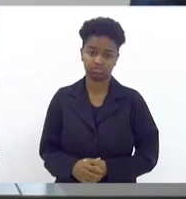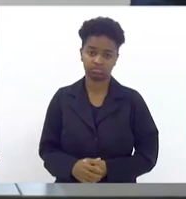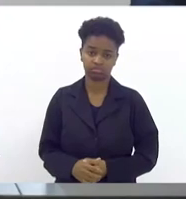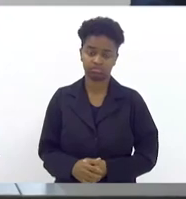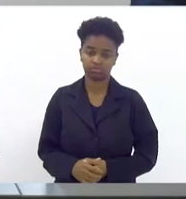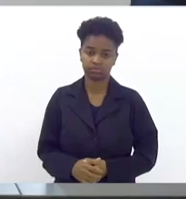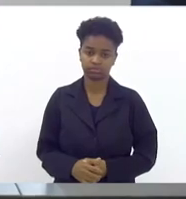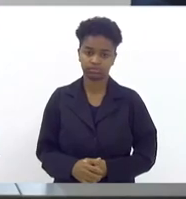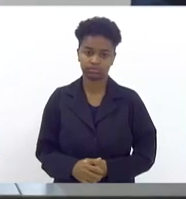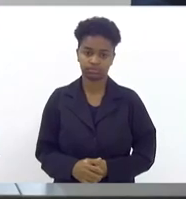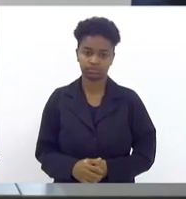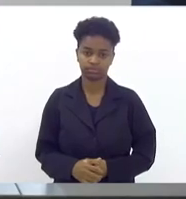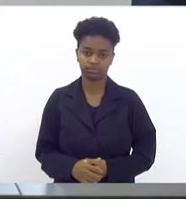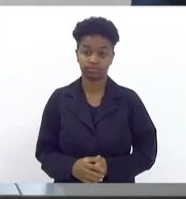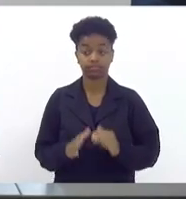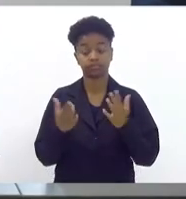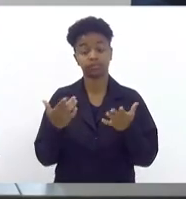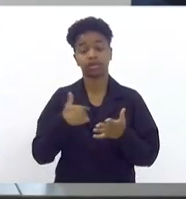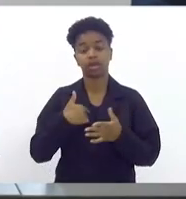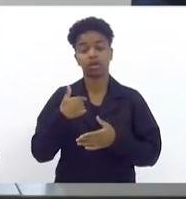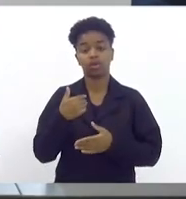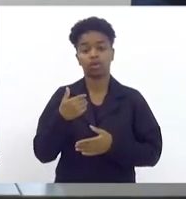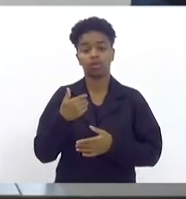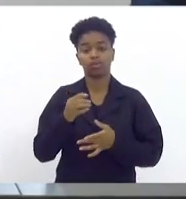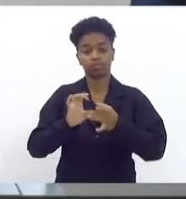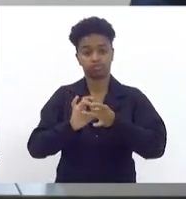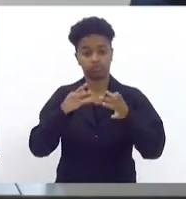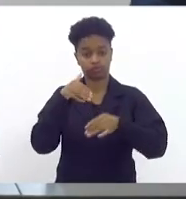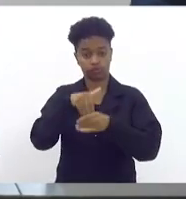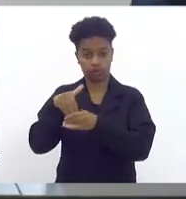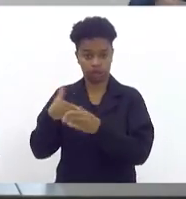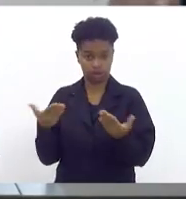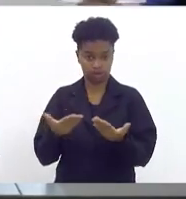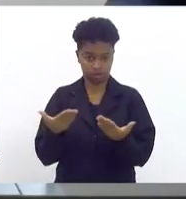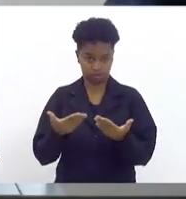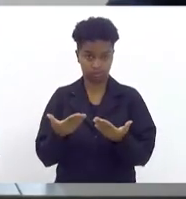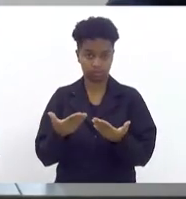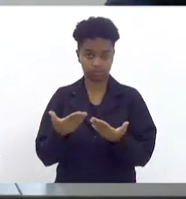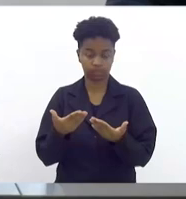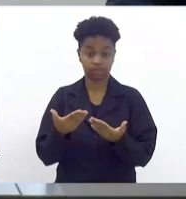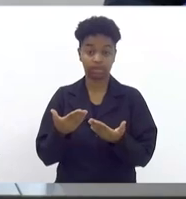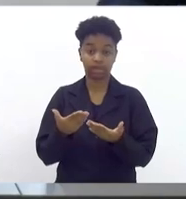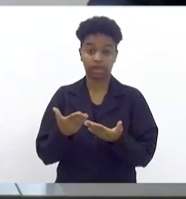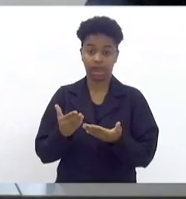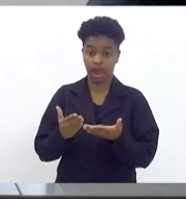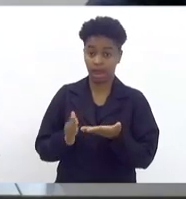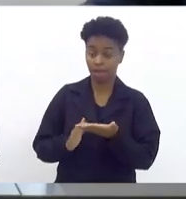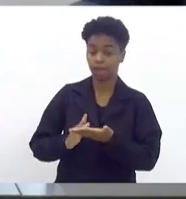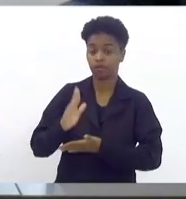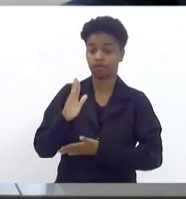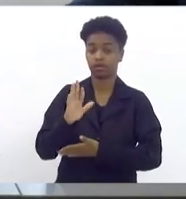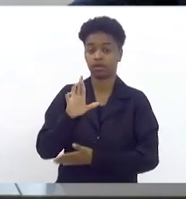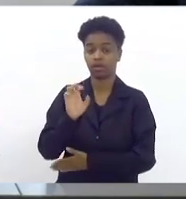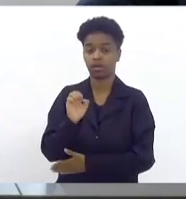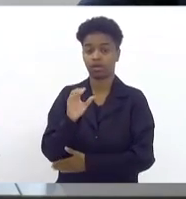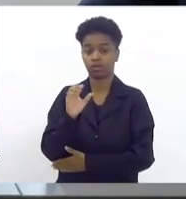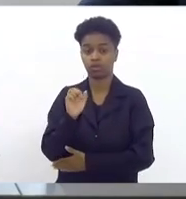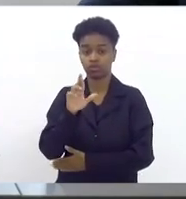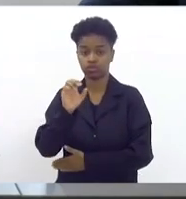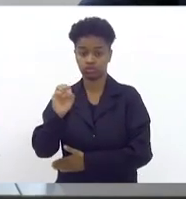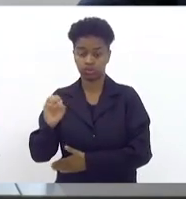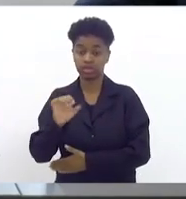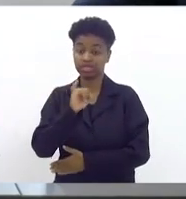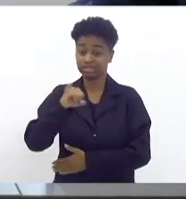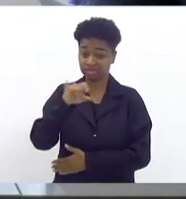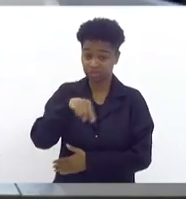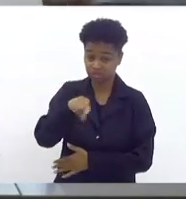Então, vou colocar em votação, deputado Mink, o deferimento do recurso do autor. Aqueles que aprovam o